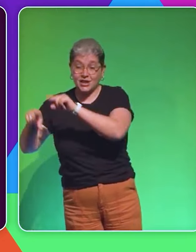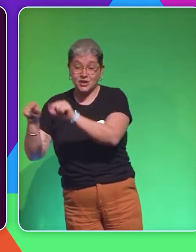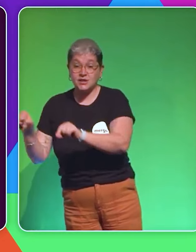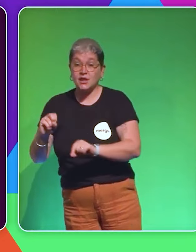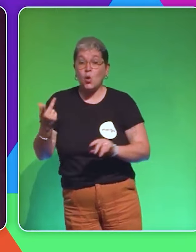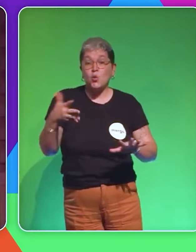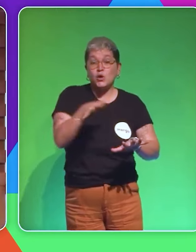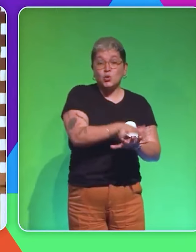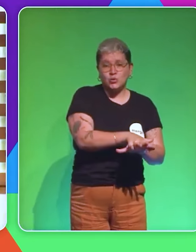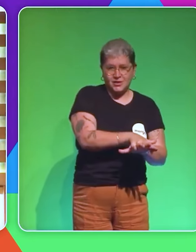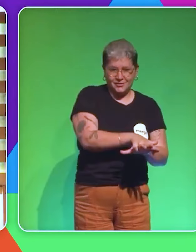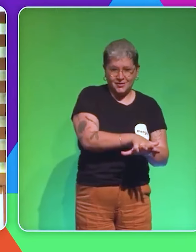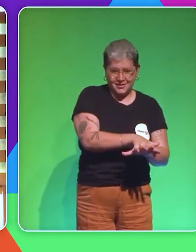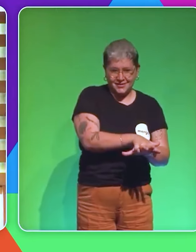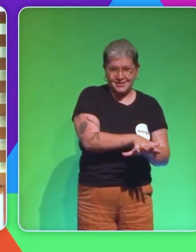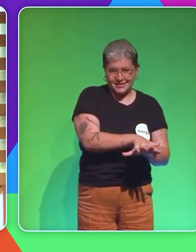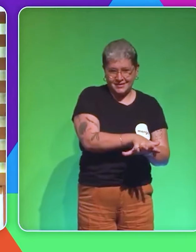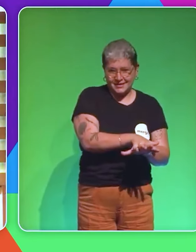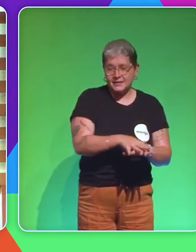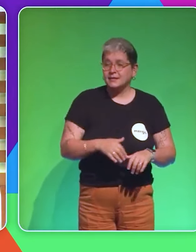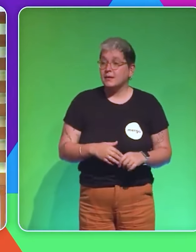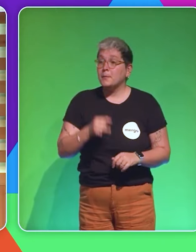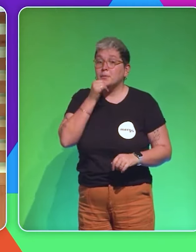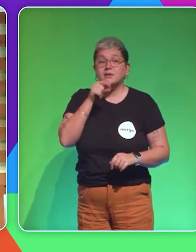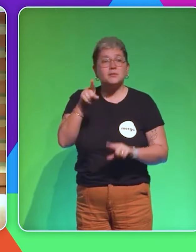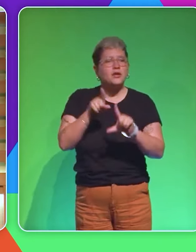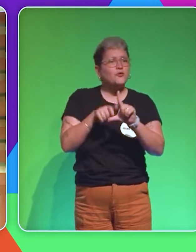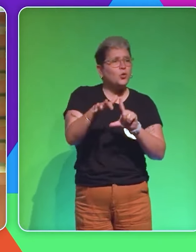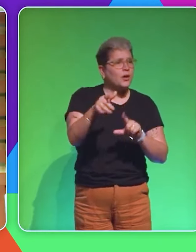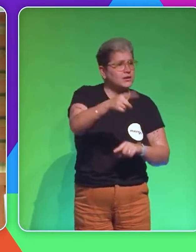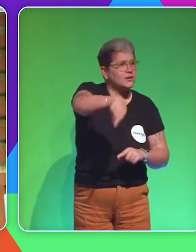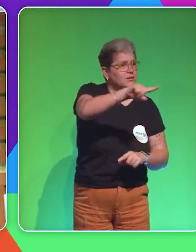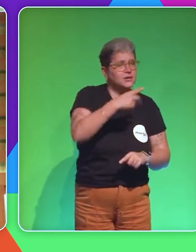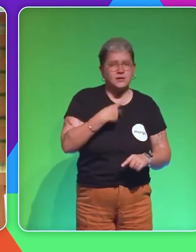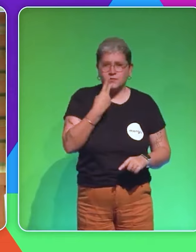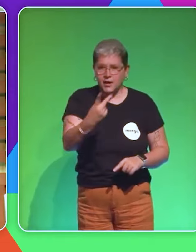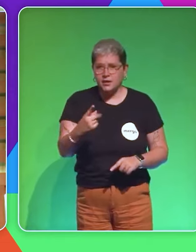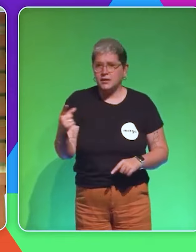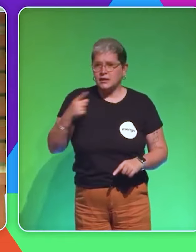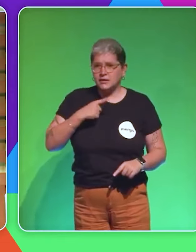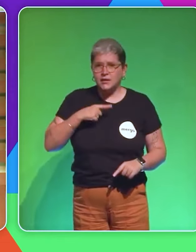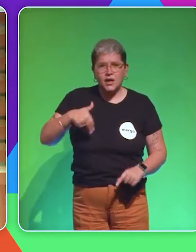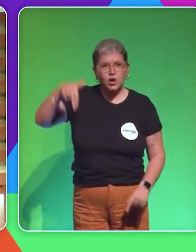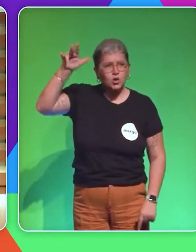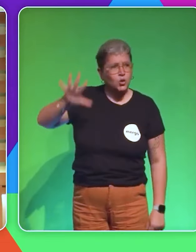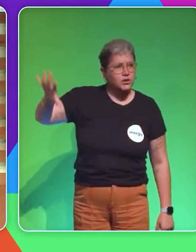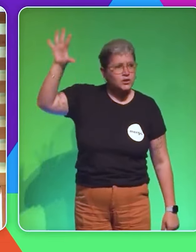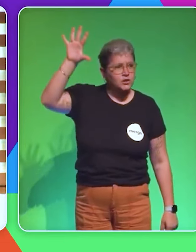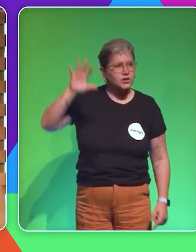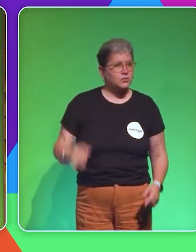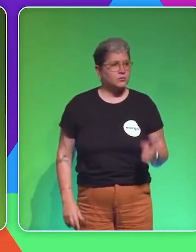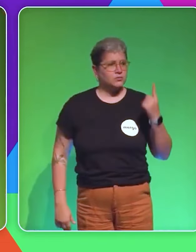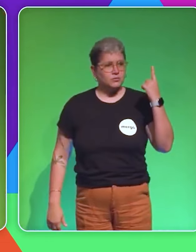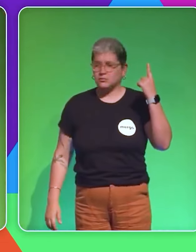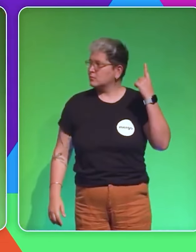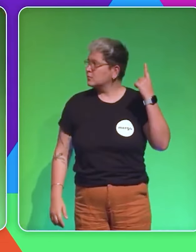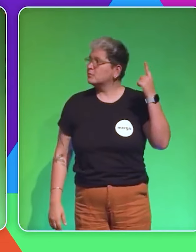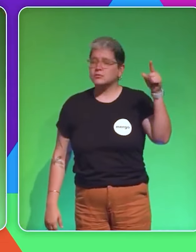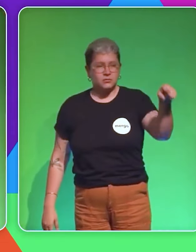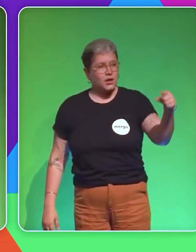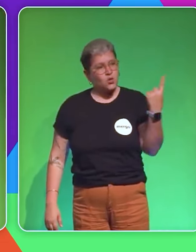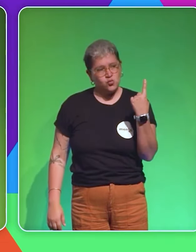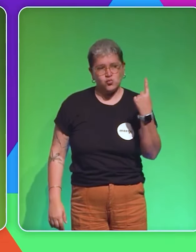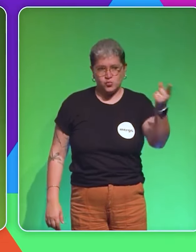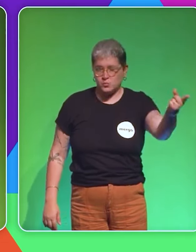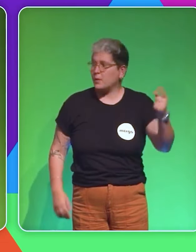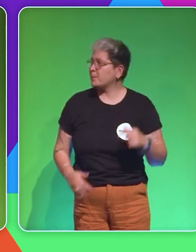inclusiva se a gente for pegar os influencers aqui que levantaram a mão tem tem algum nordestino você é